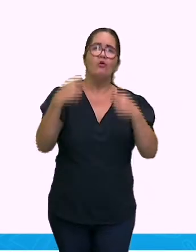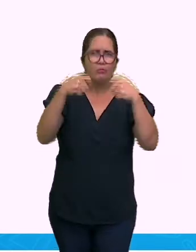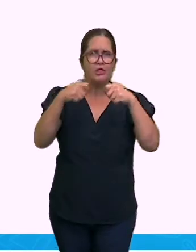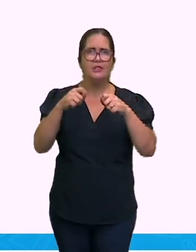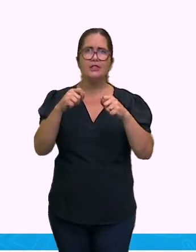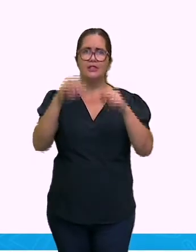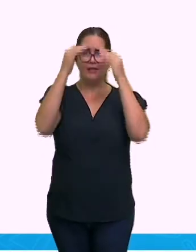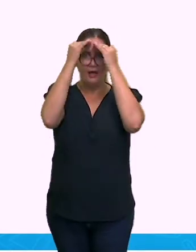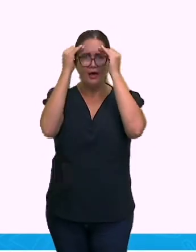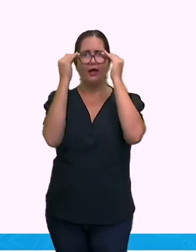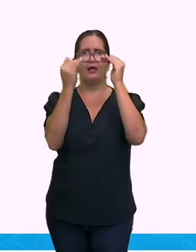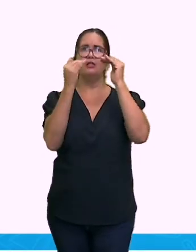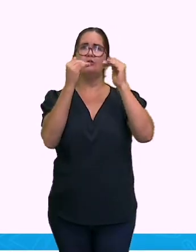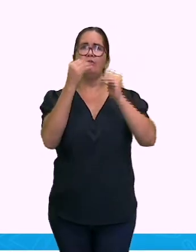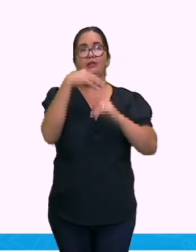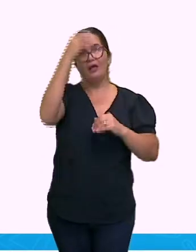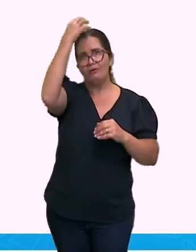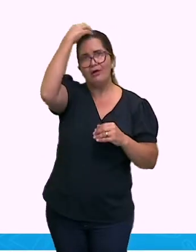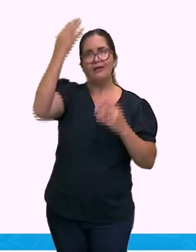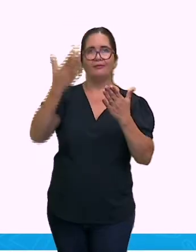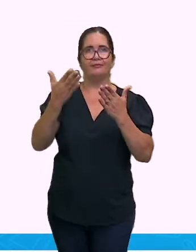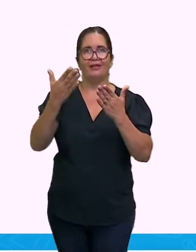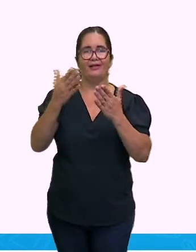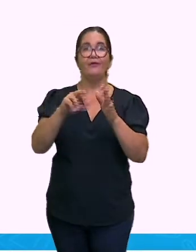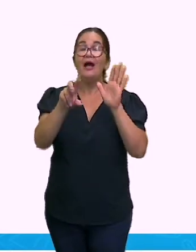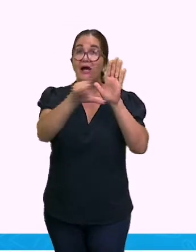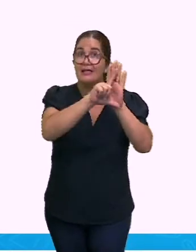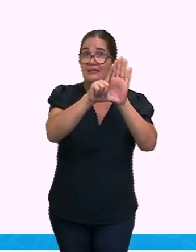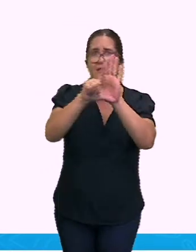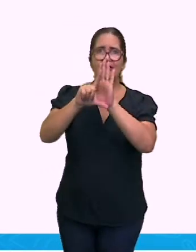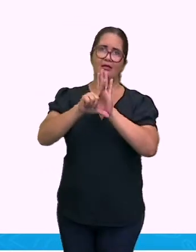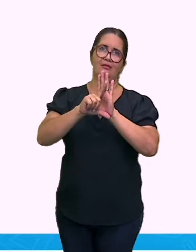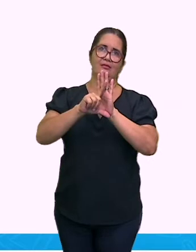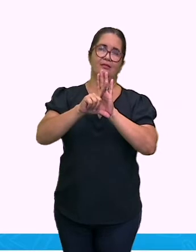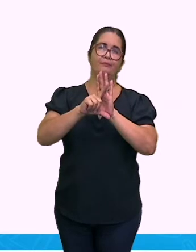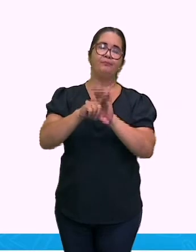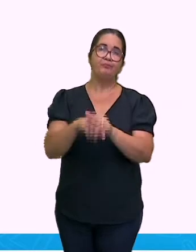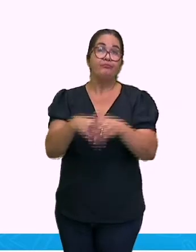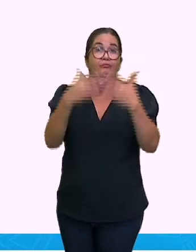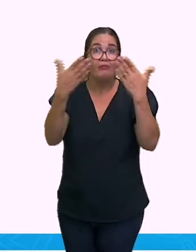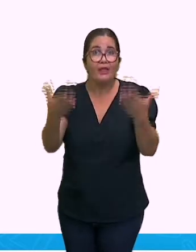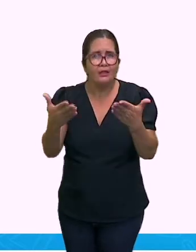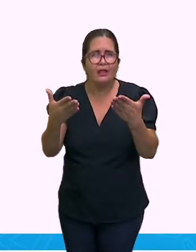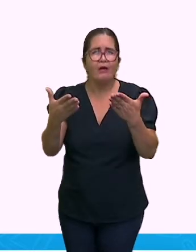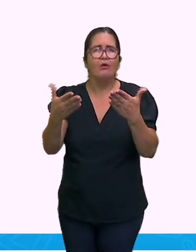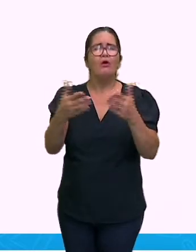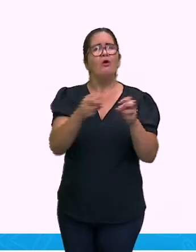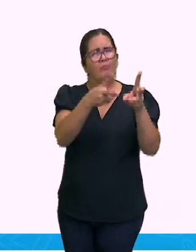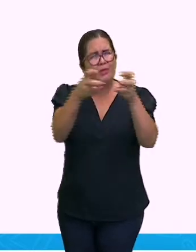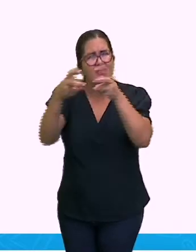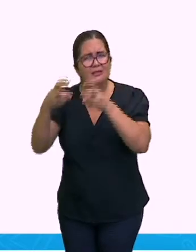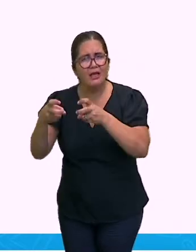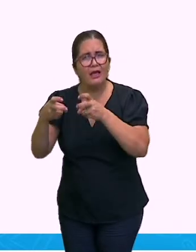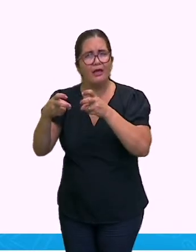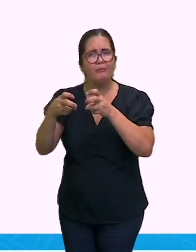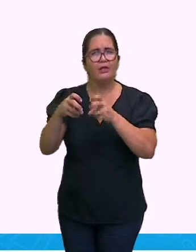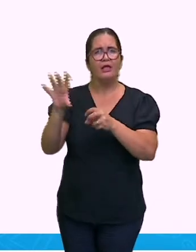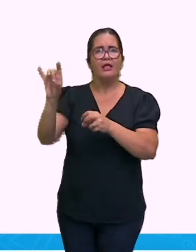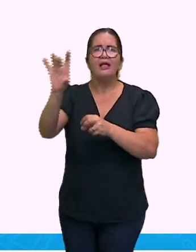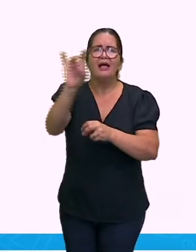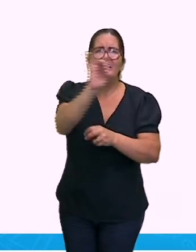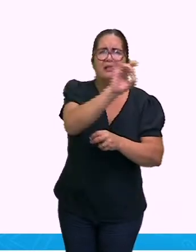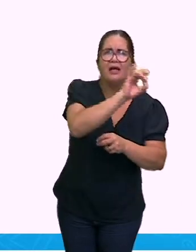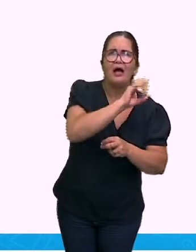a sua permanência no trono. Vocês perceberam que cada um dos teóricos, eles têm uma linha